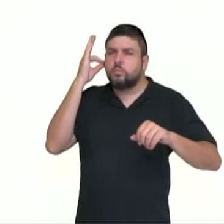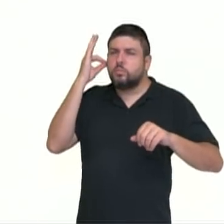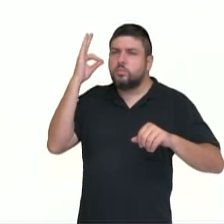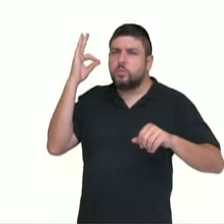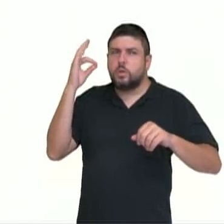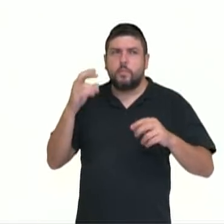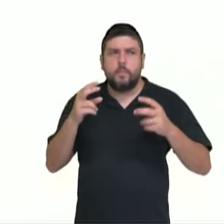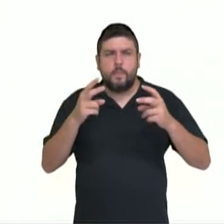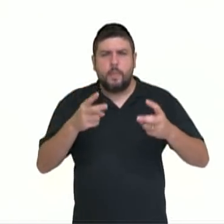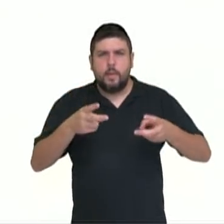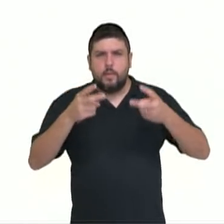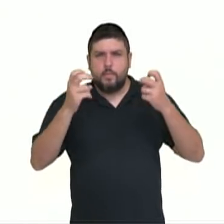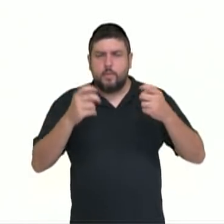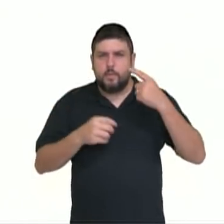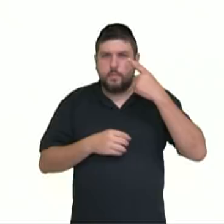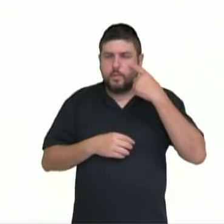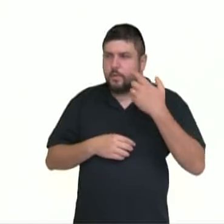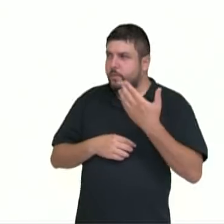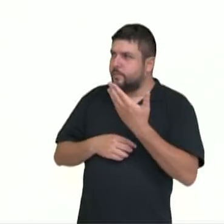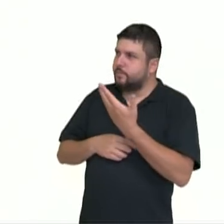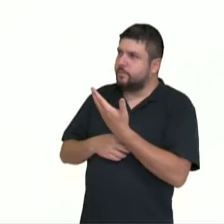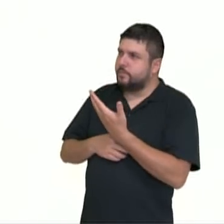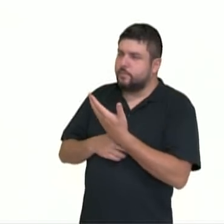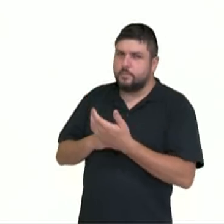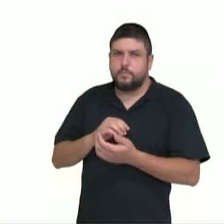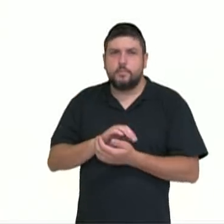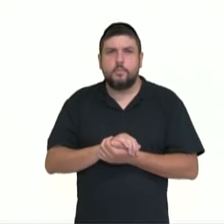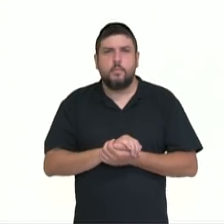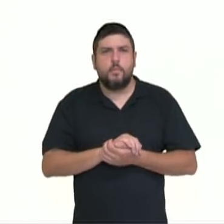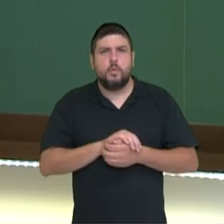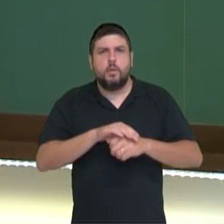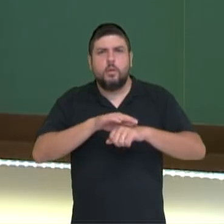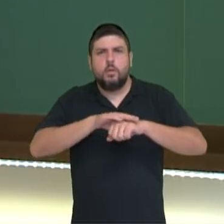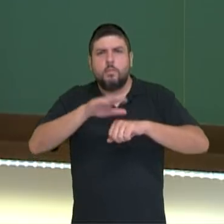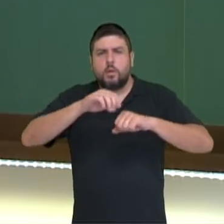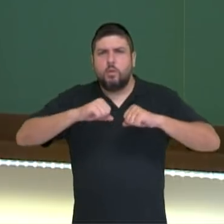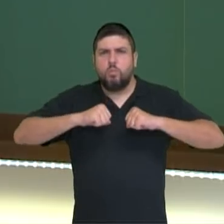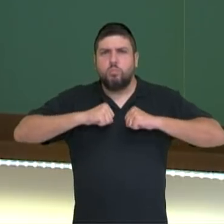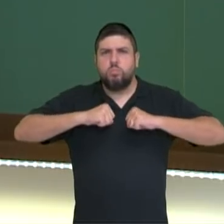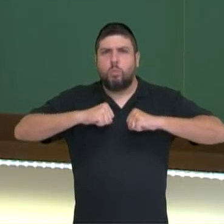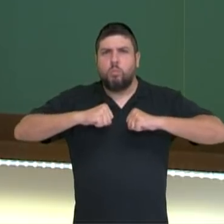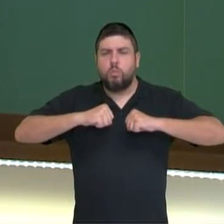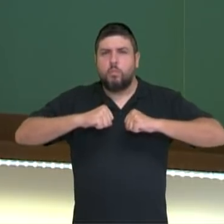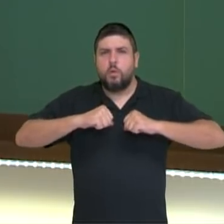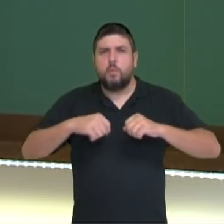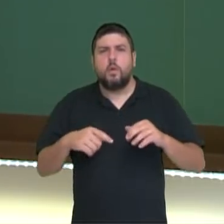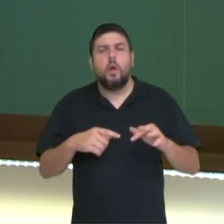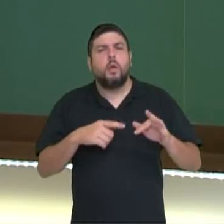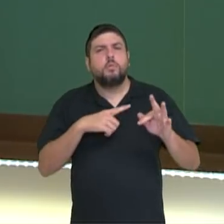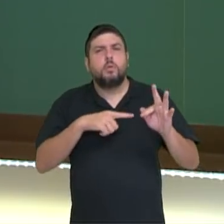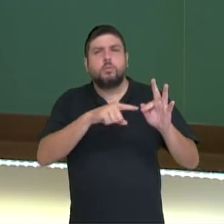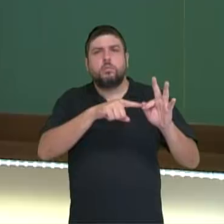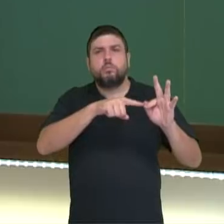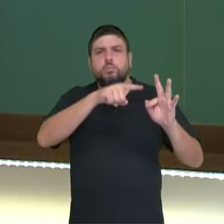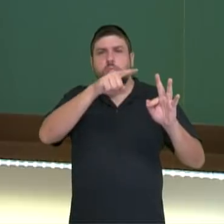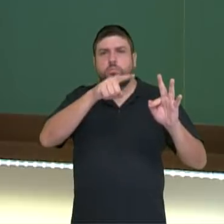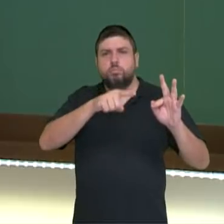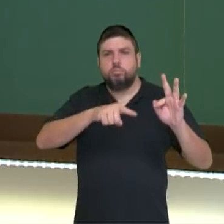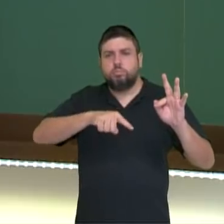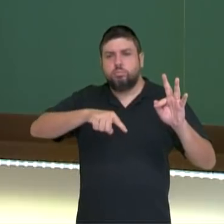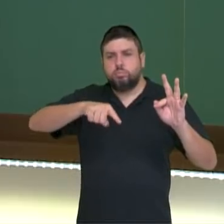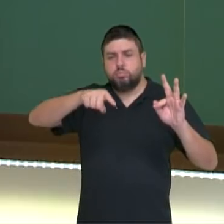nesta imagem. Olha, então o som mais grave, nós temos as ondas